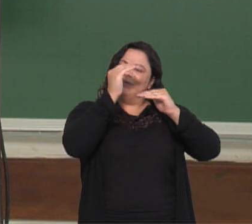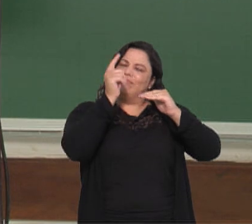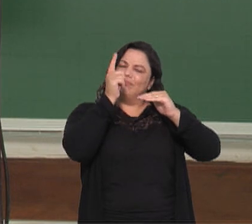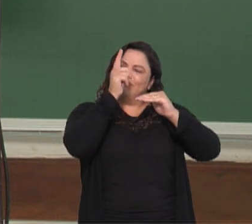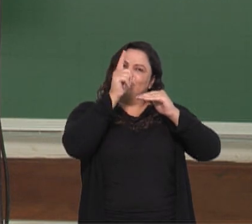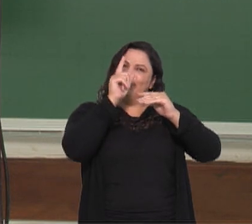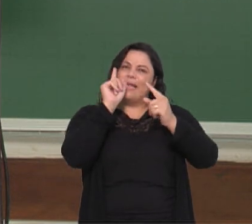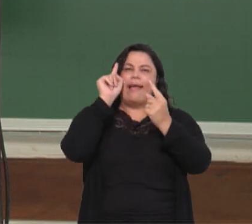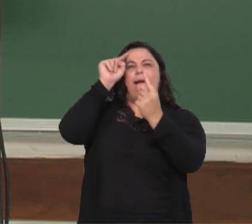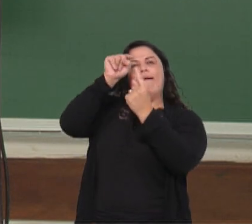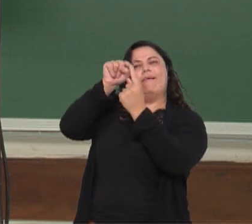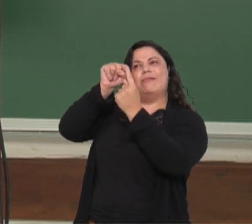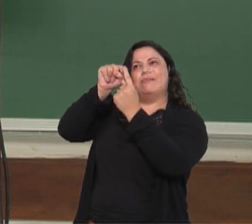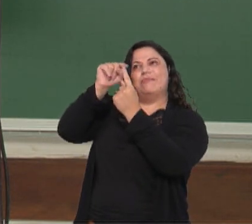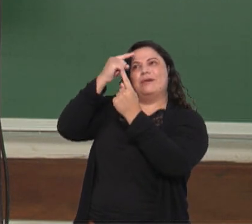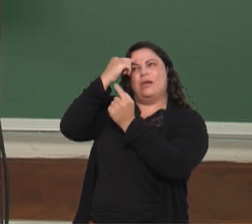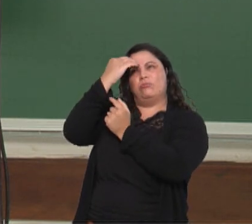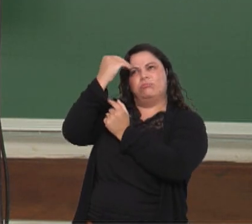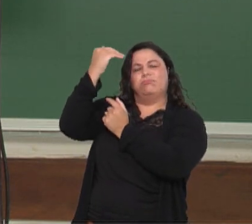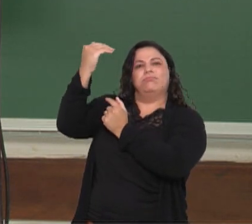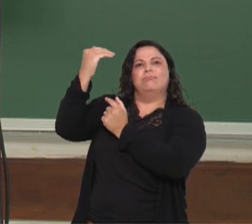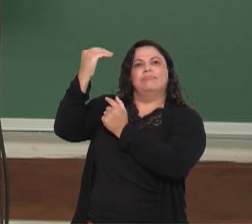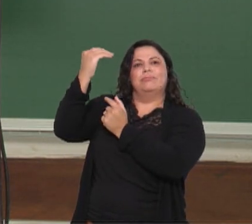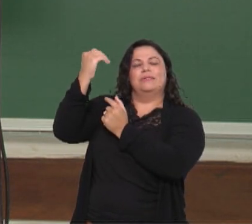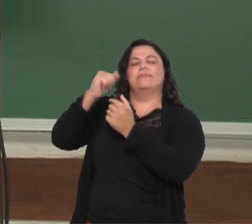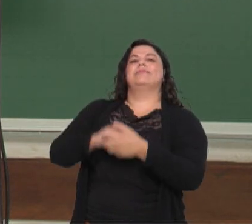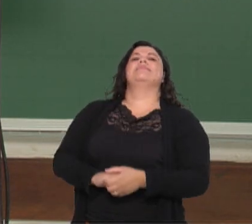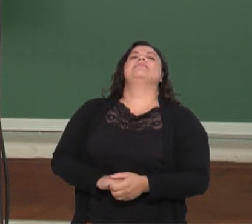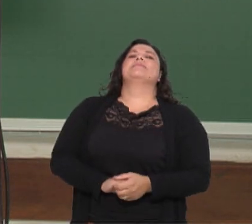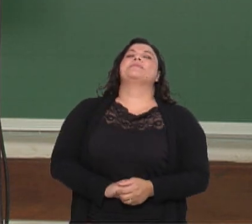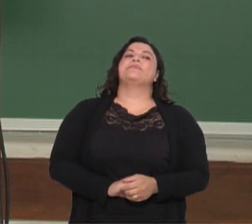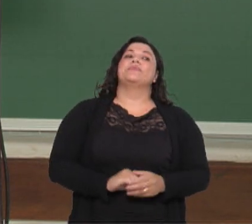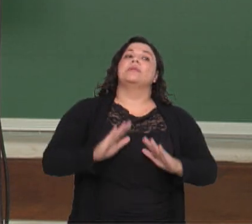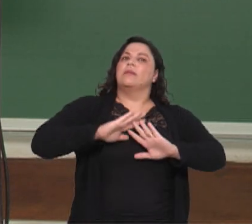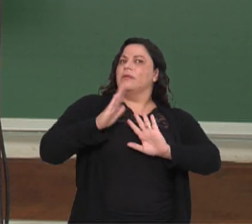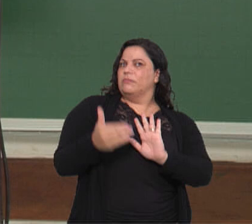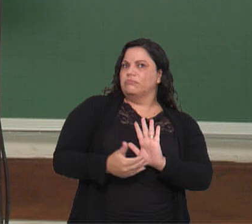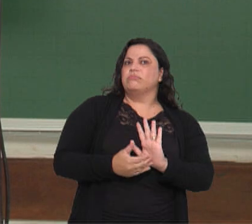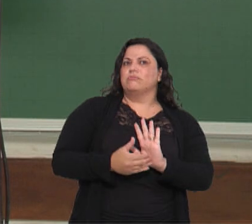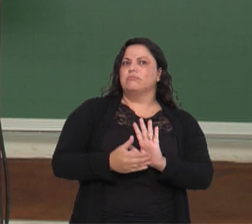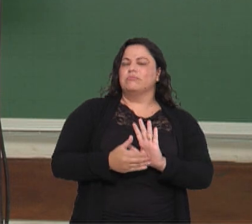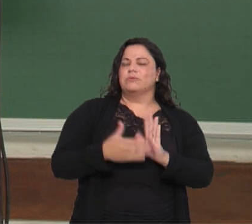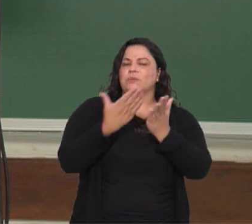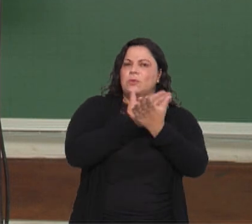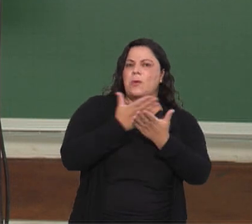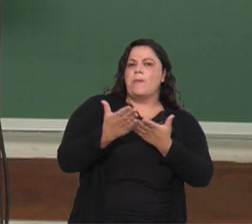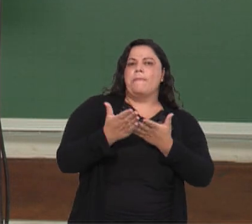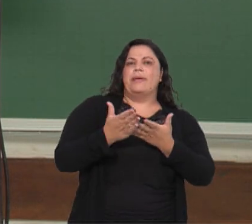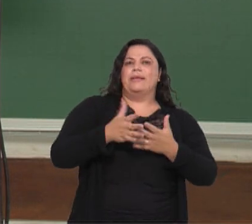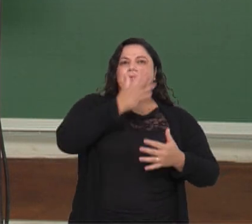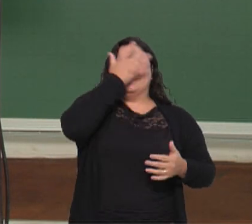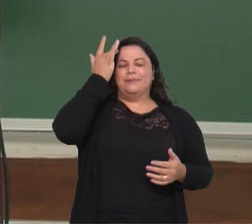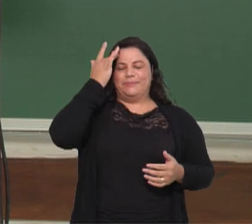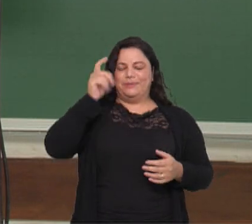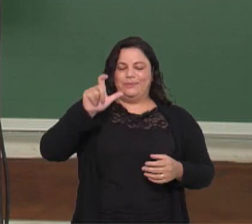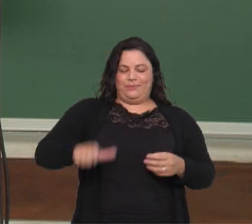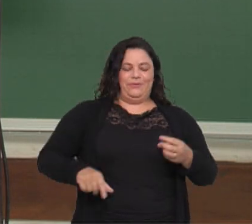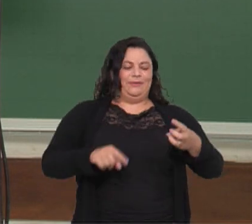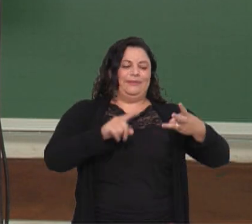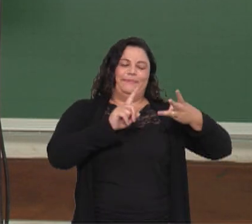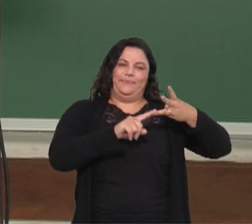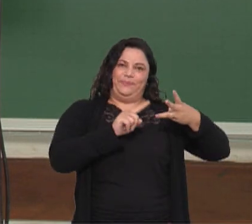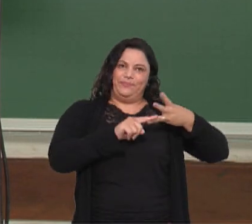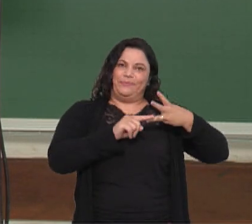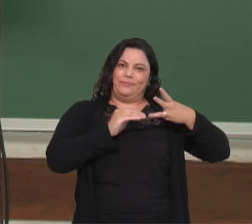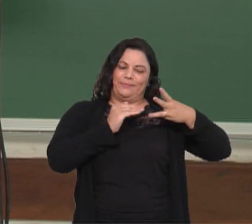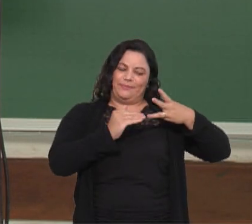sabedoria. Para Platão, algumas pessoas, né, todo mundo começa na parte apetitiva, conseguem desenvolver a temperança, mas